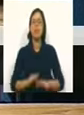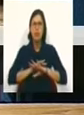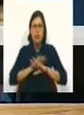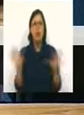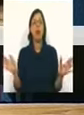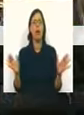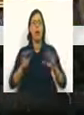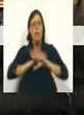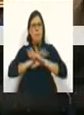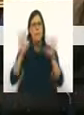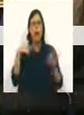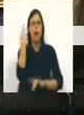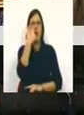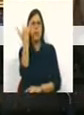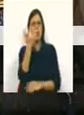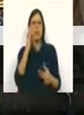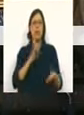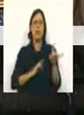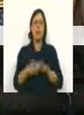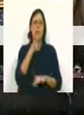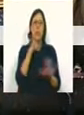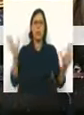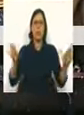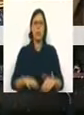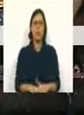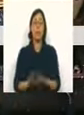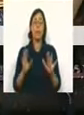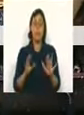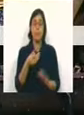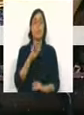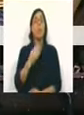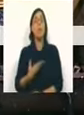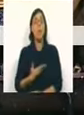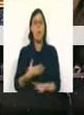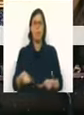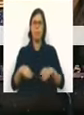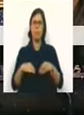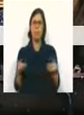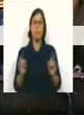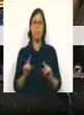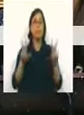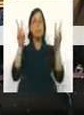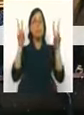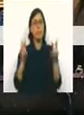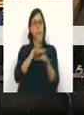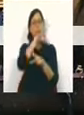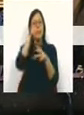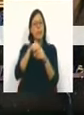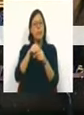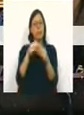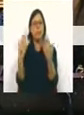Chega! Basta de cinismo, senhora deputada. Depois, o PSD não aceita que esta matéria esteja envolta